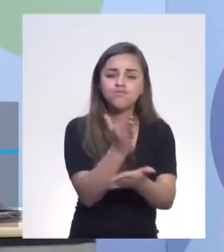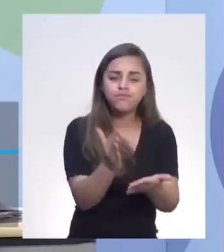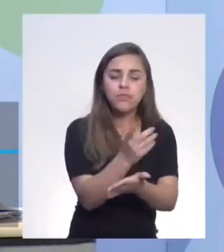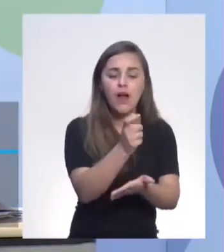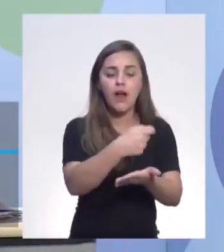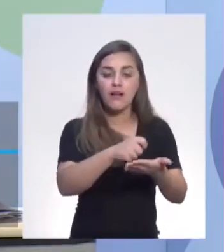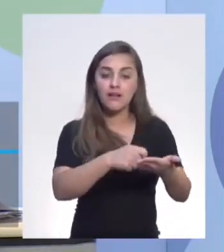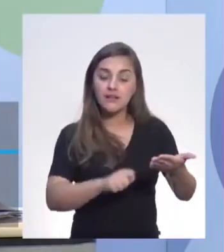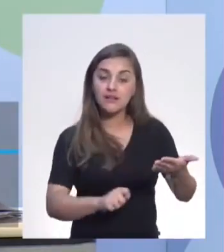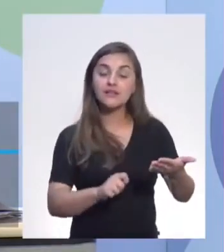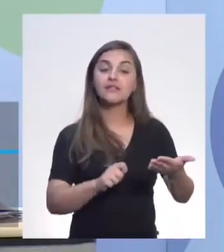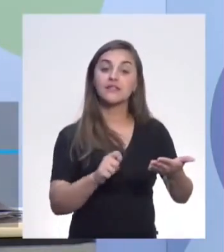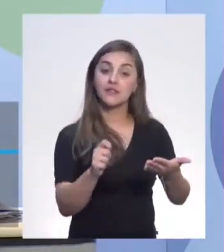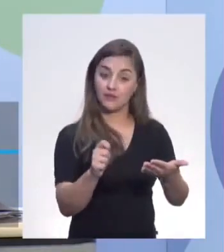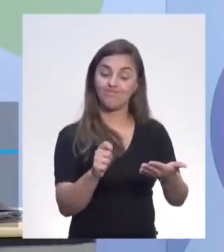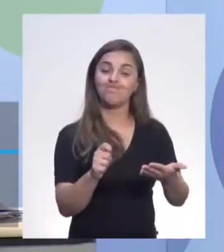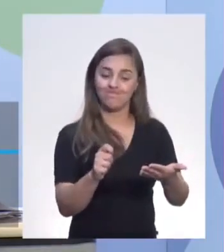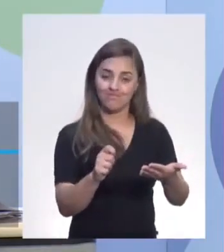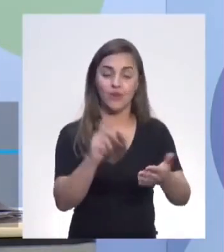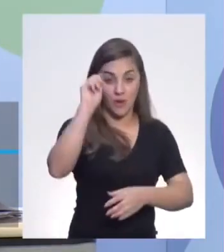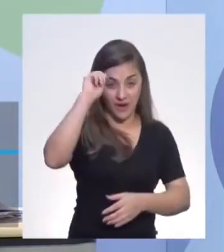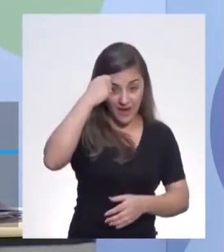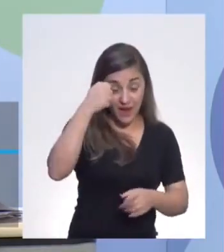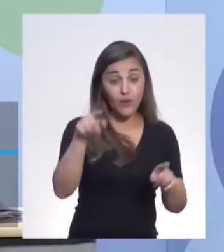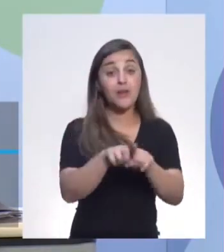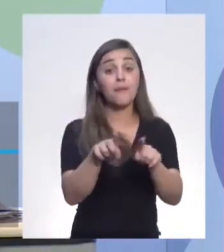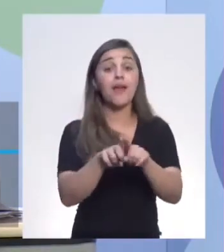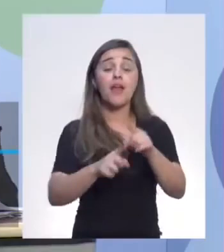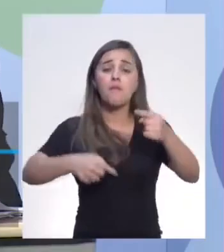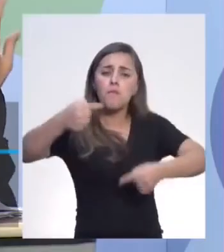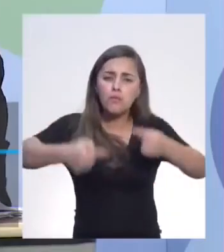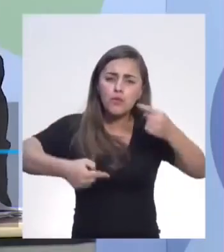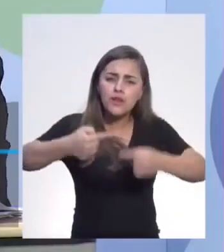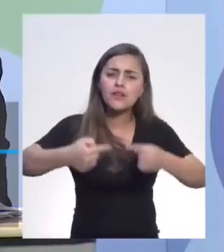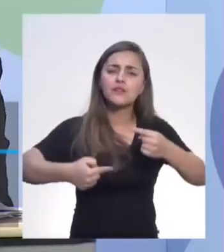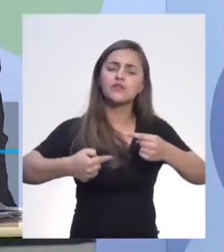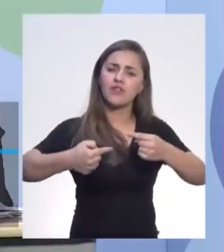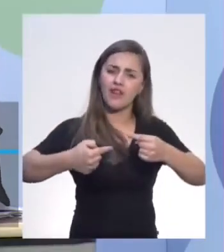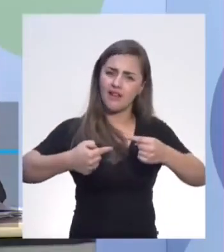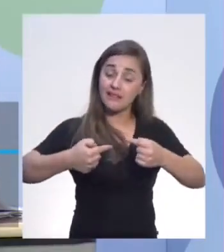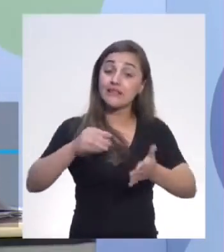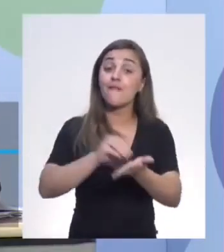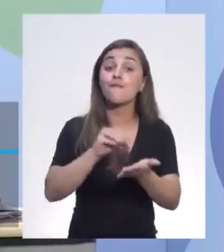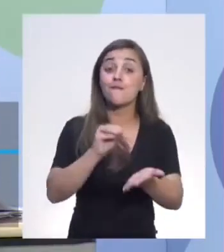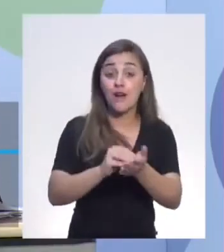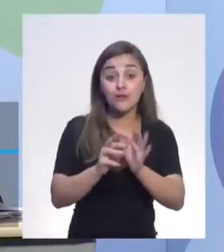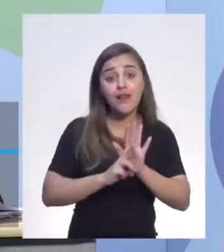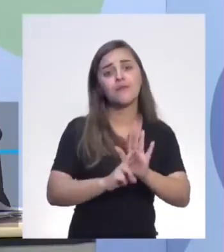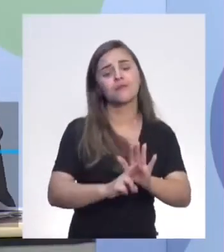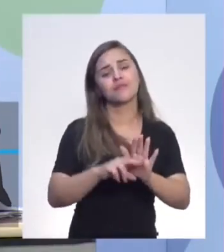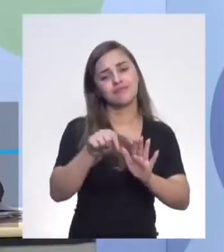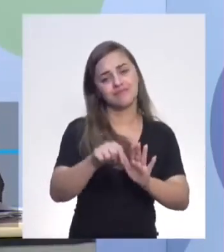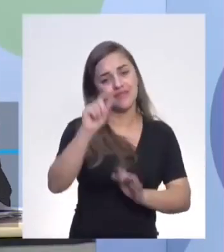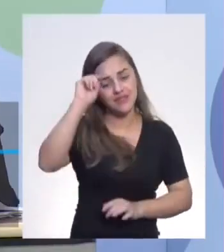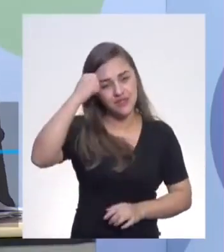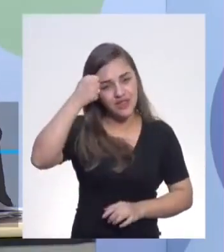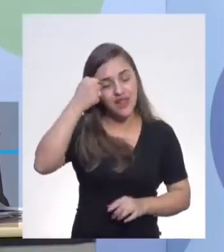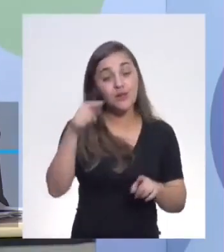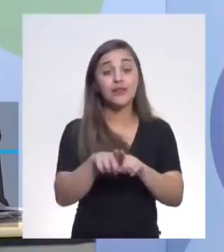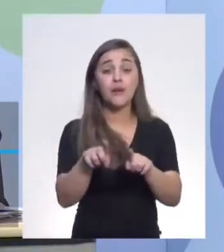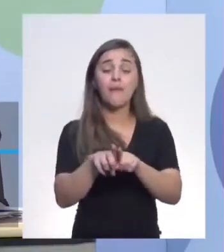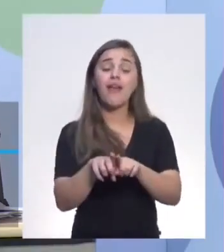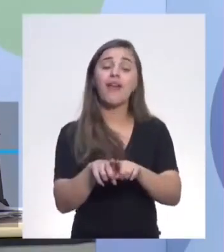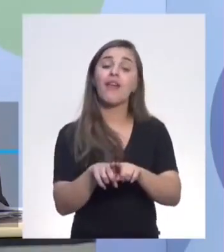temos tão poucos representantes negros? Porque na educação o acesso ao nível superior ainda é menor